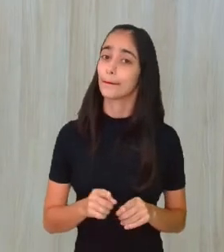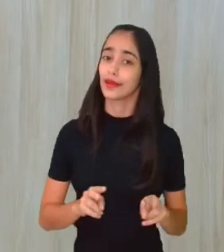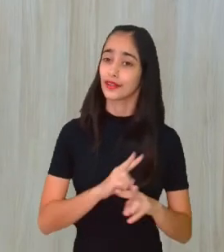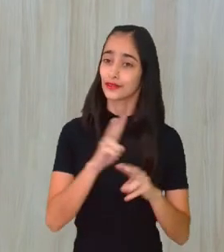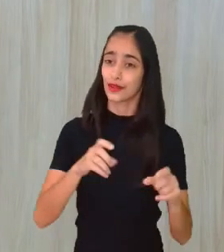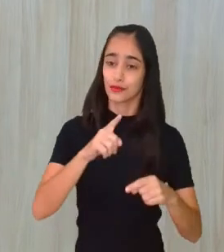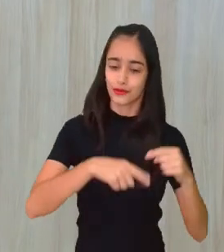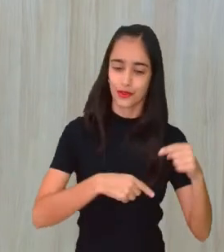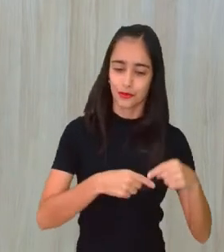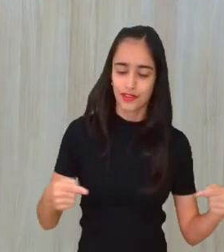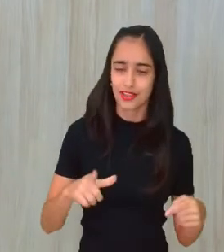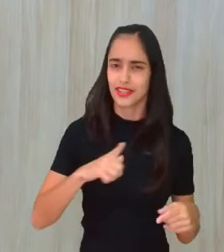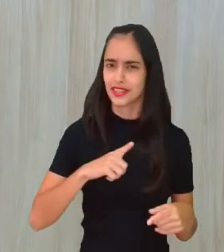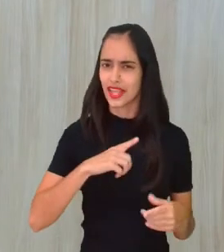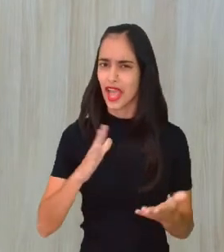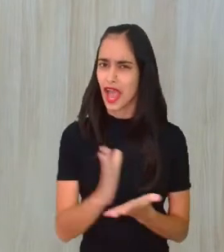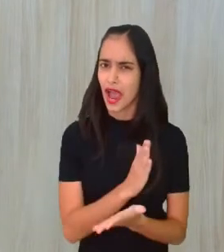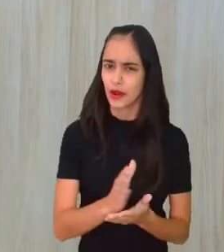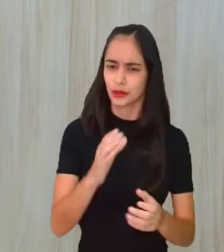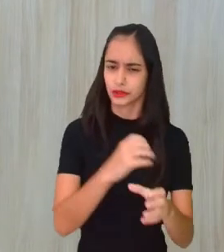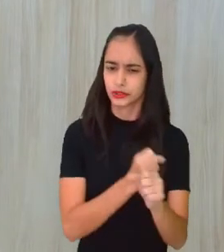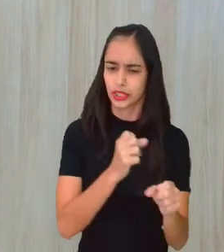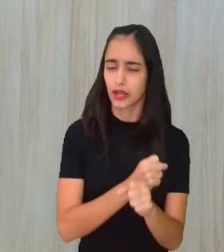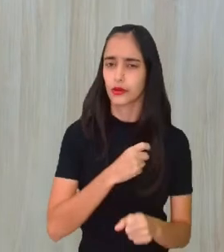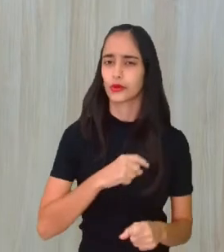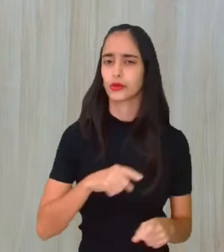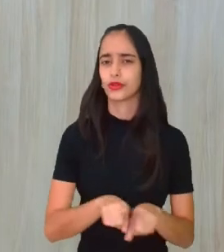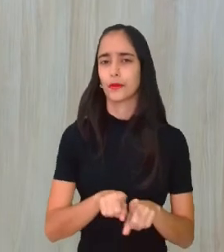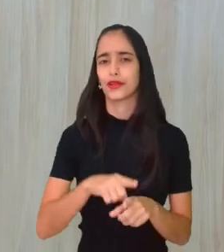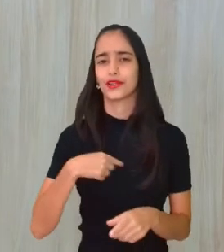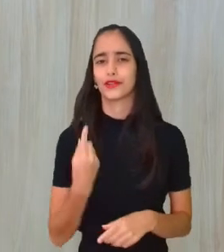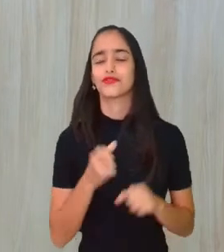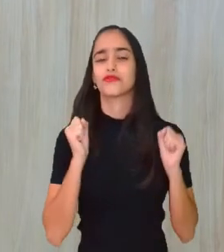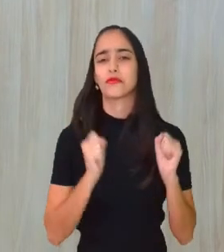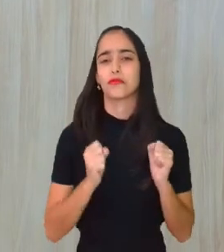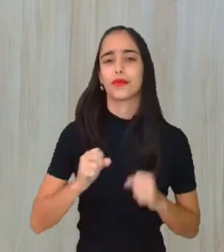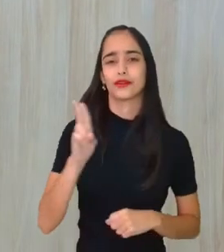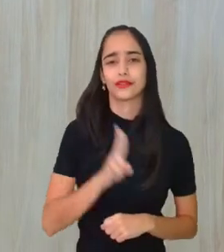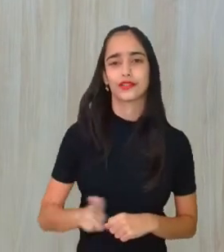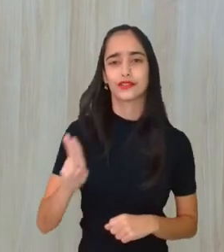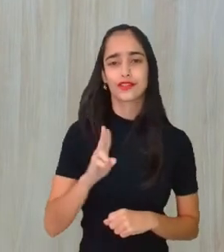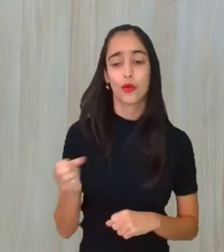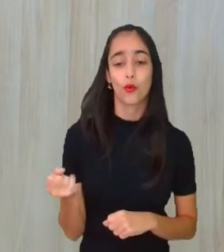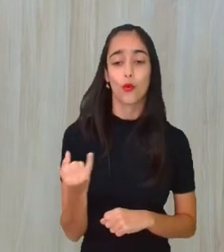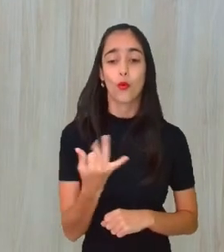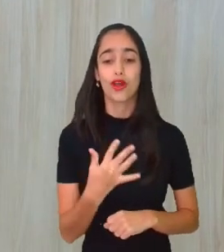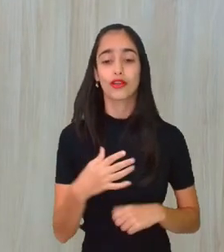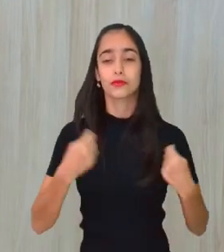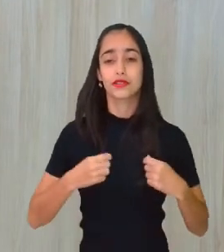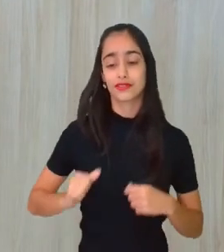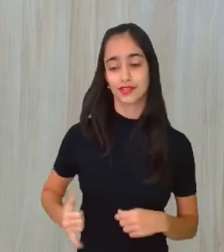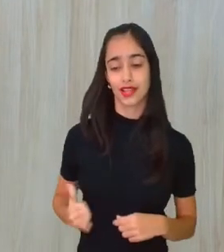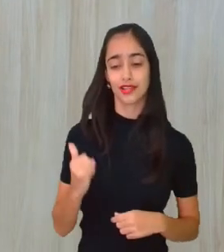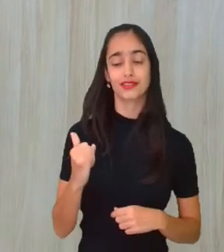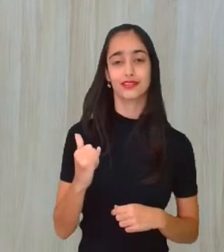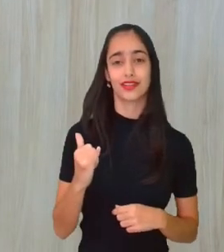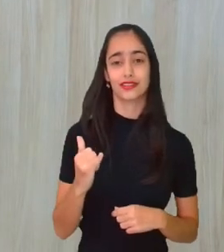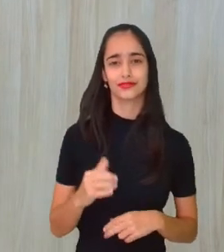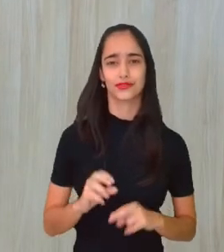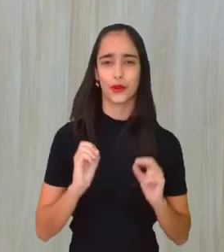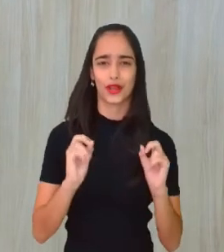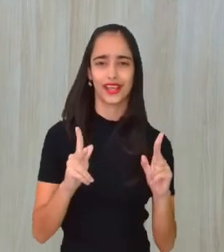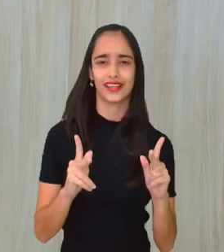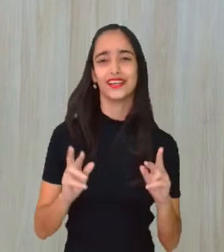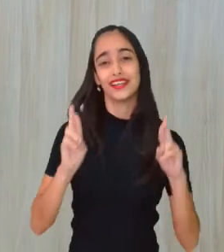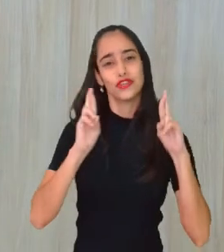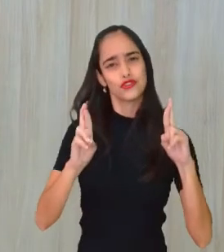gente pode até utilizar de acordo com o eletrônico, quanto ele gasta mais, quanto vai gastar por mês naquele eletrônico, tá certo, pessoal? Eu espero vocês